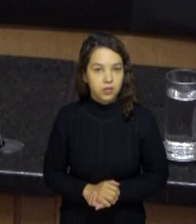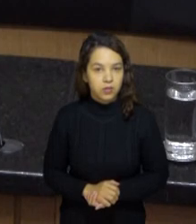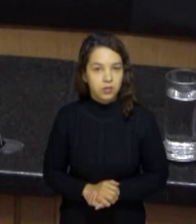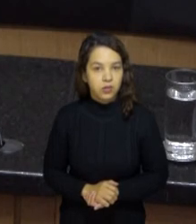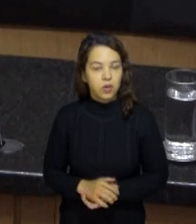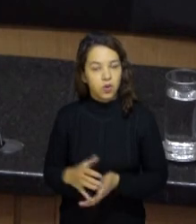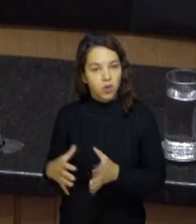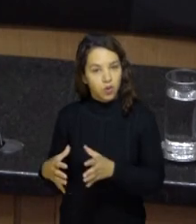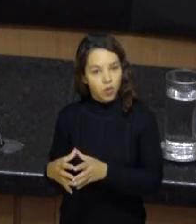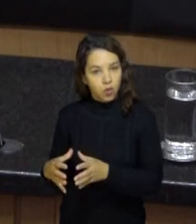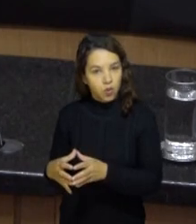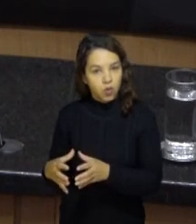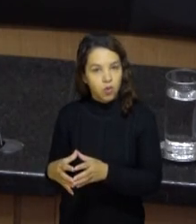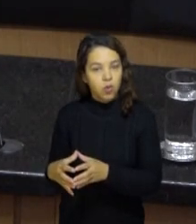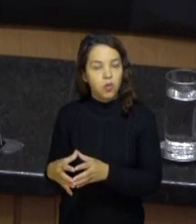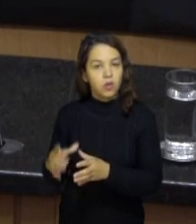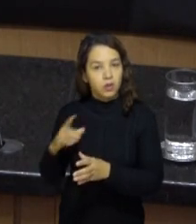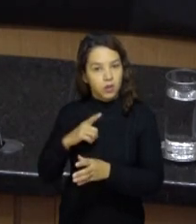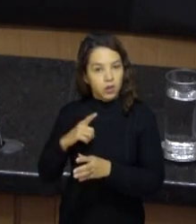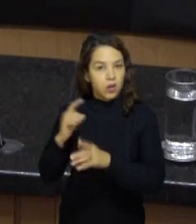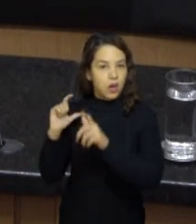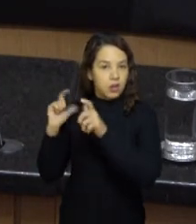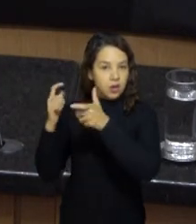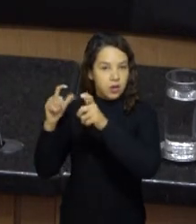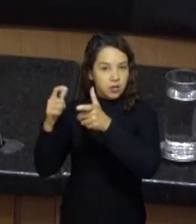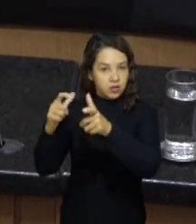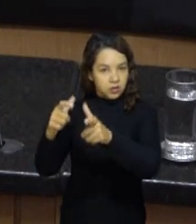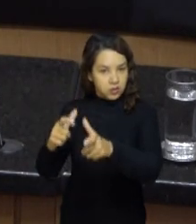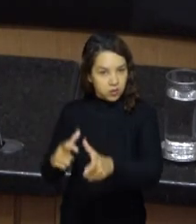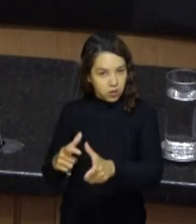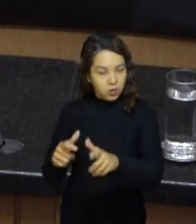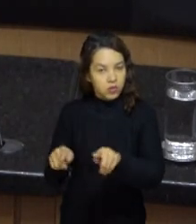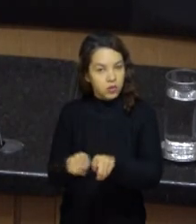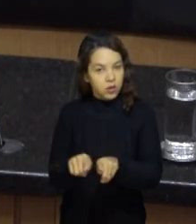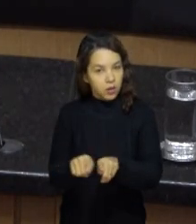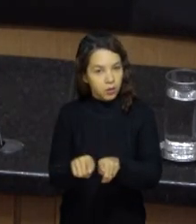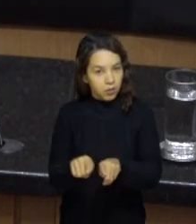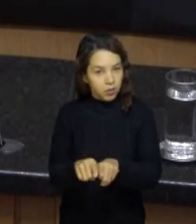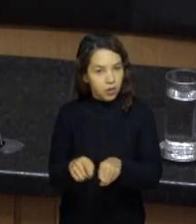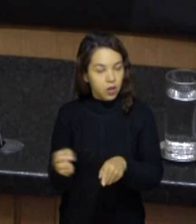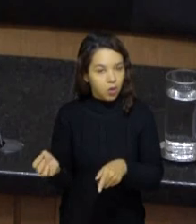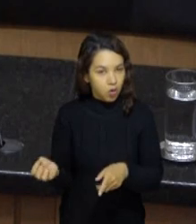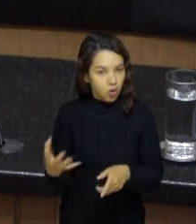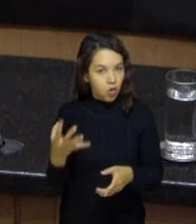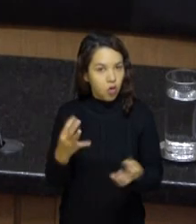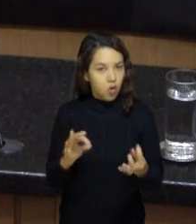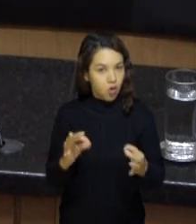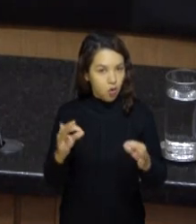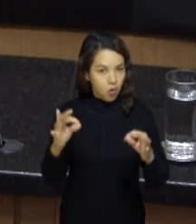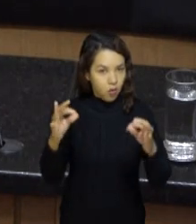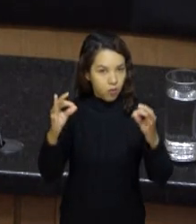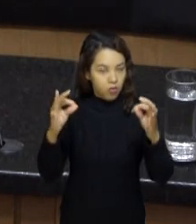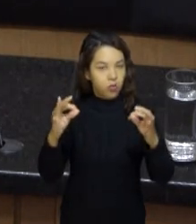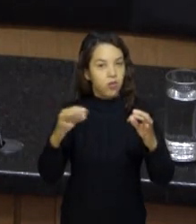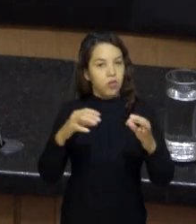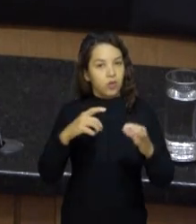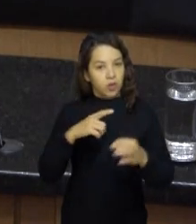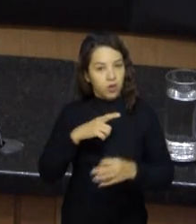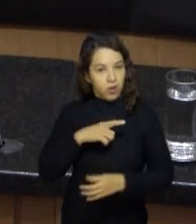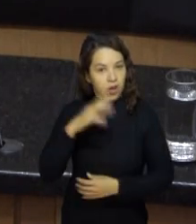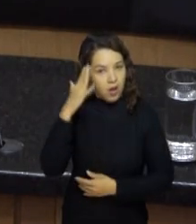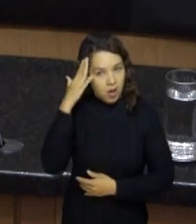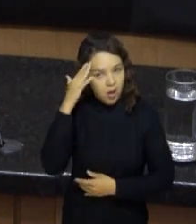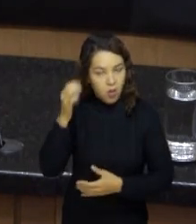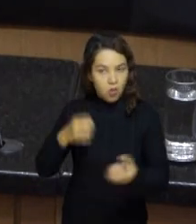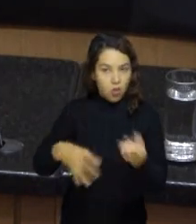um lado, carrega o signo da tradição e, por outro lado, o da inovação, o da modernidade, o de estar antenado em relação aos